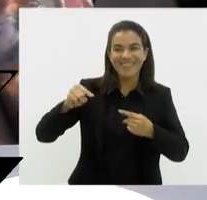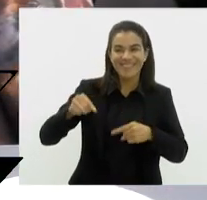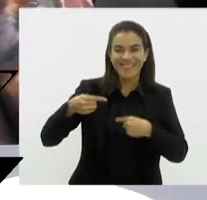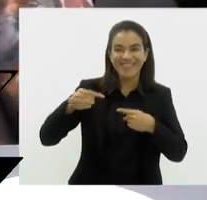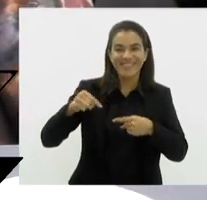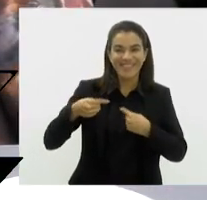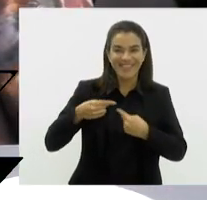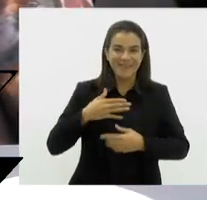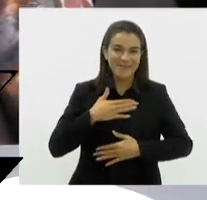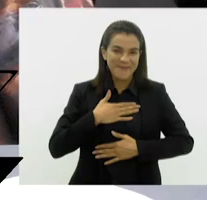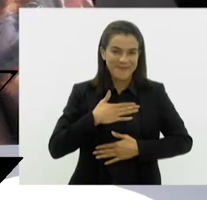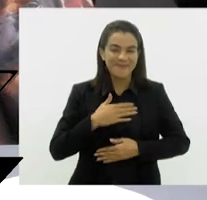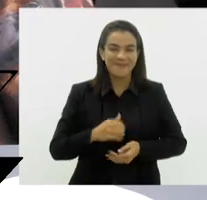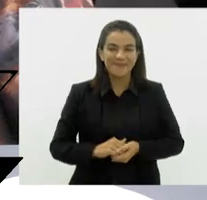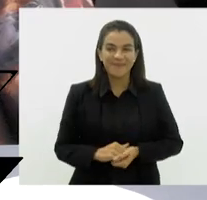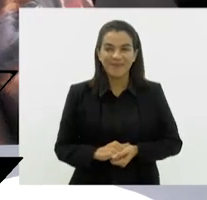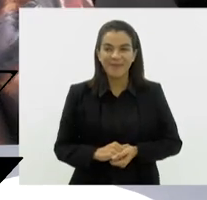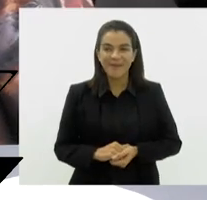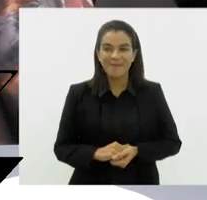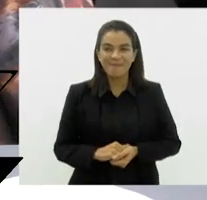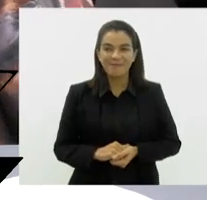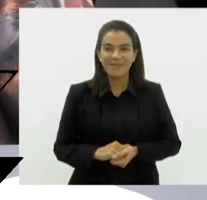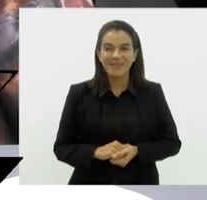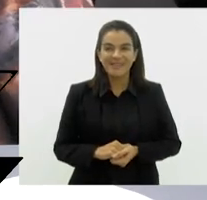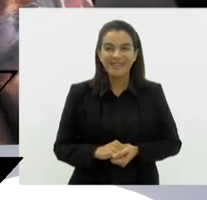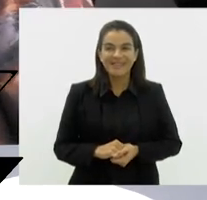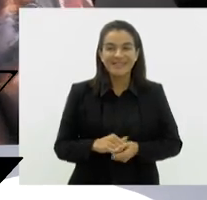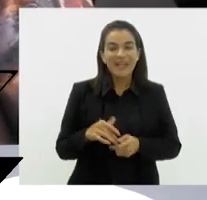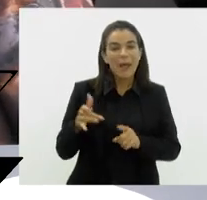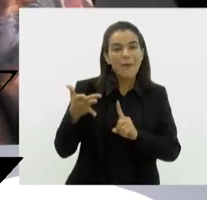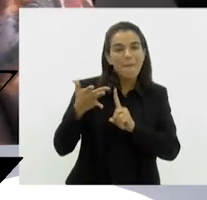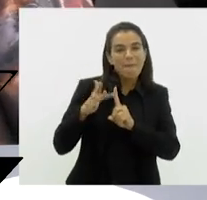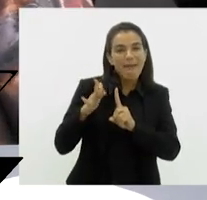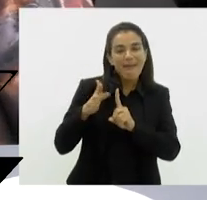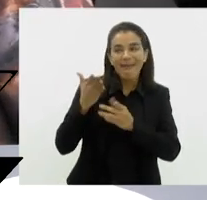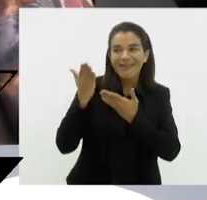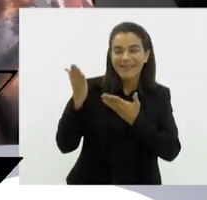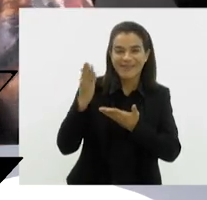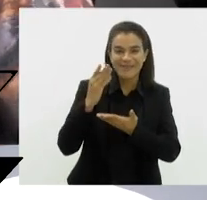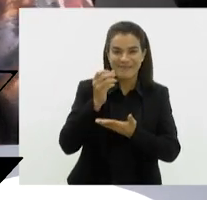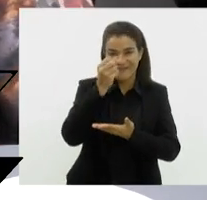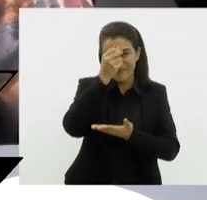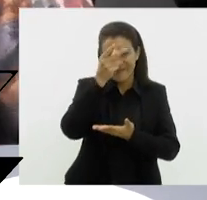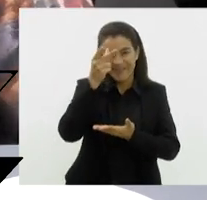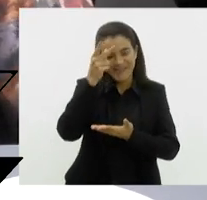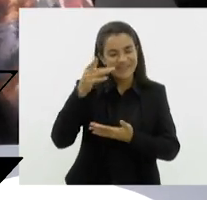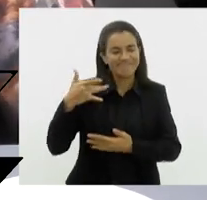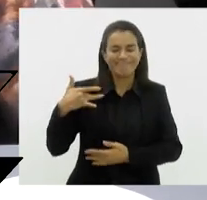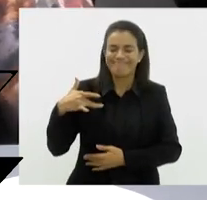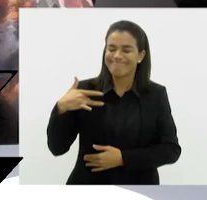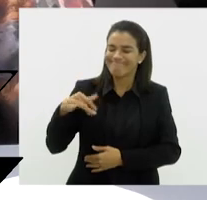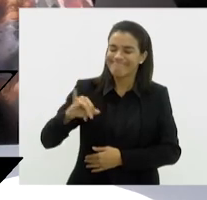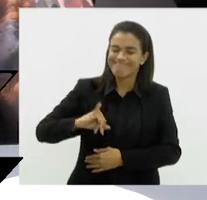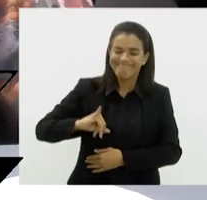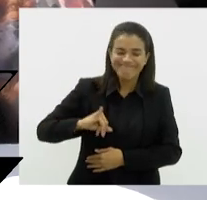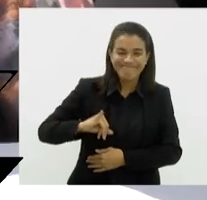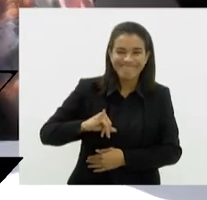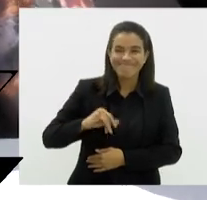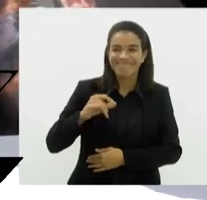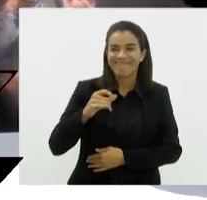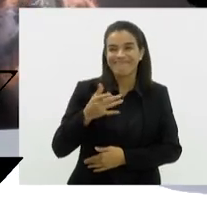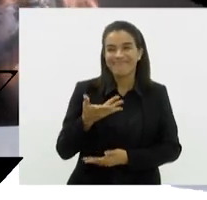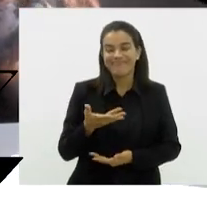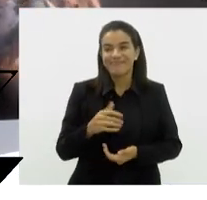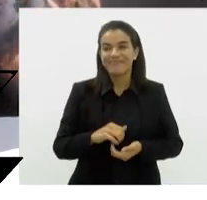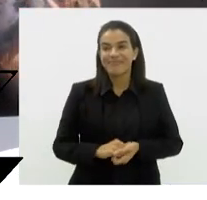pessoa. Está sempre com pena lá do prefeito, né? Pois é. Sofrimento, prefeito Fernando. Deixa